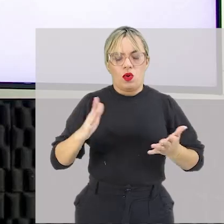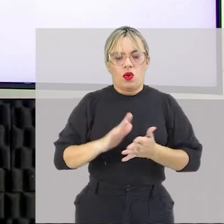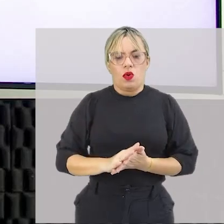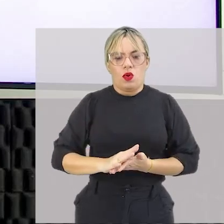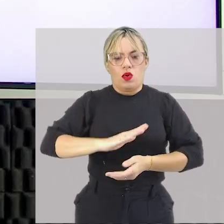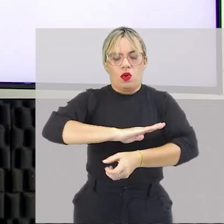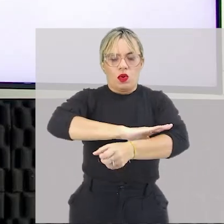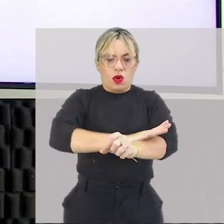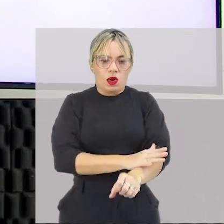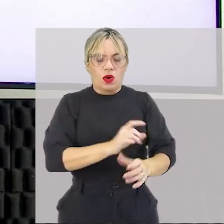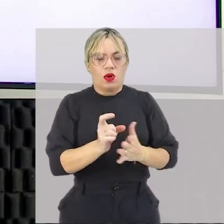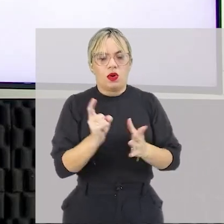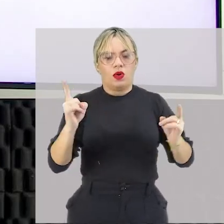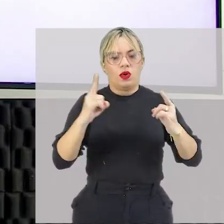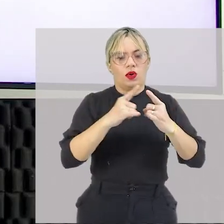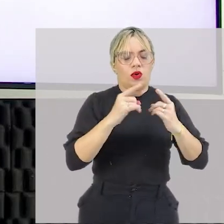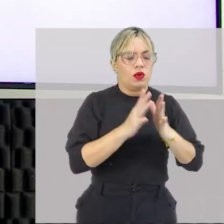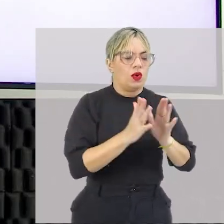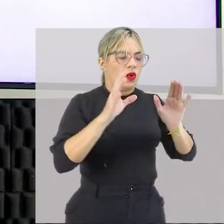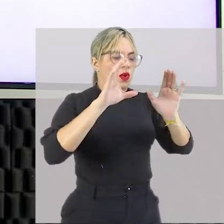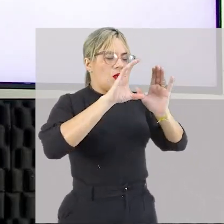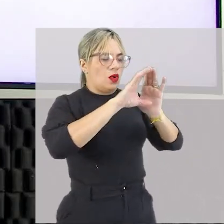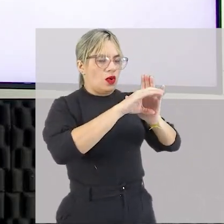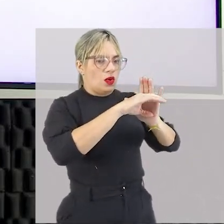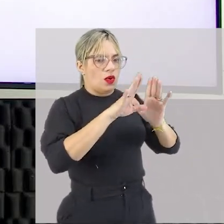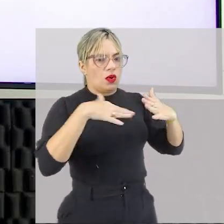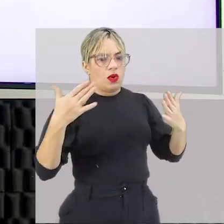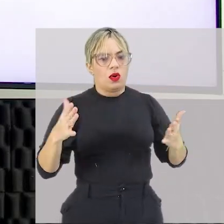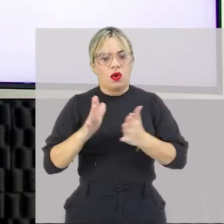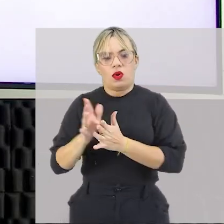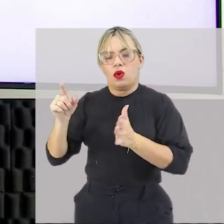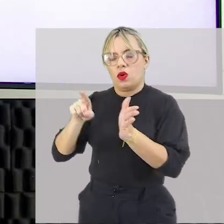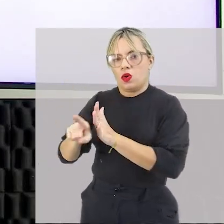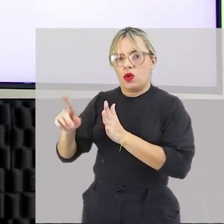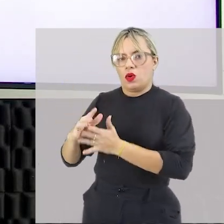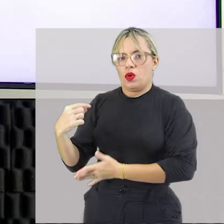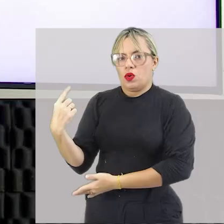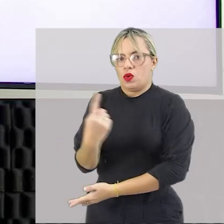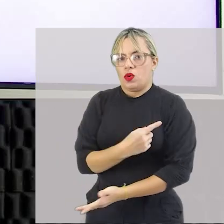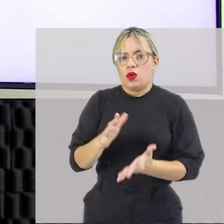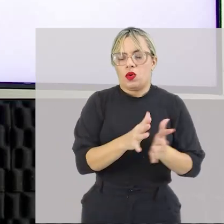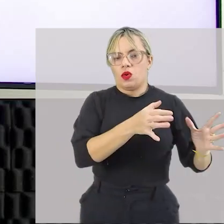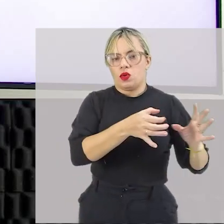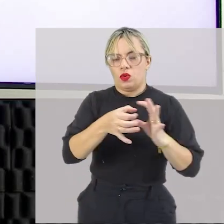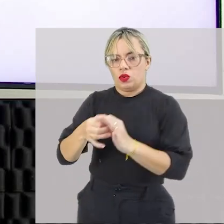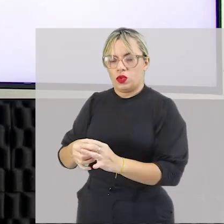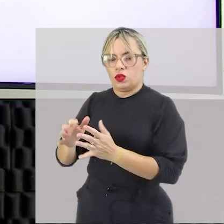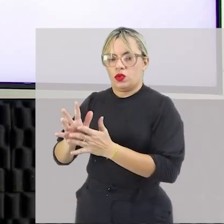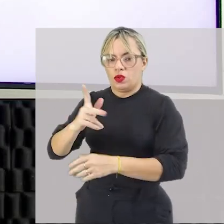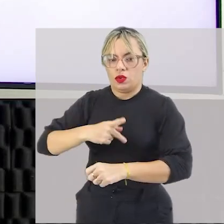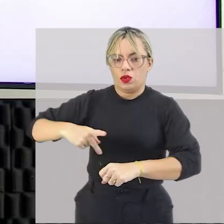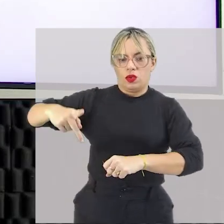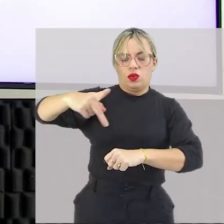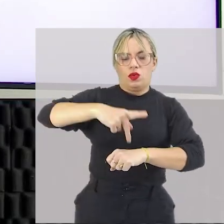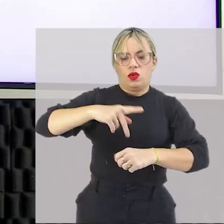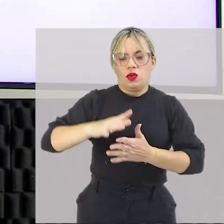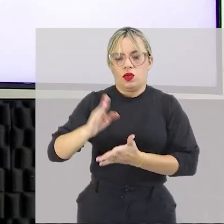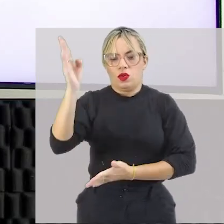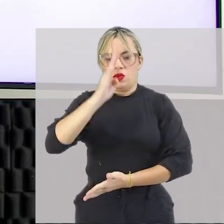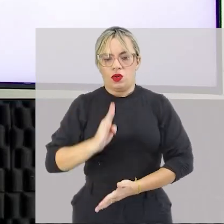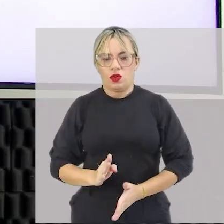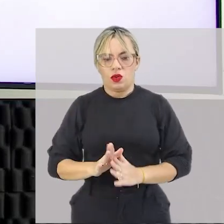te deu a definição, e na pergunta ele traz para o nosso contexto, nosso país. O